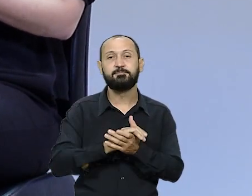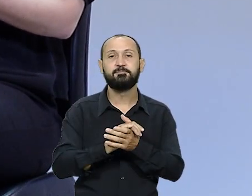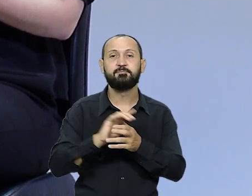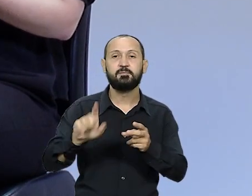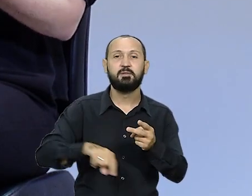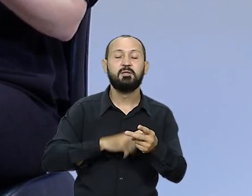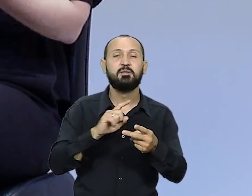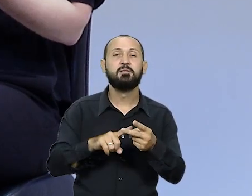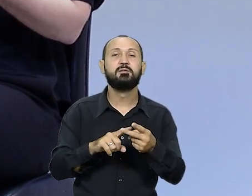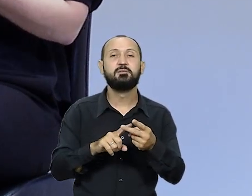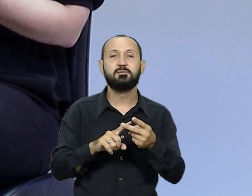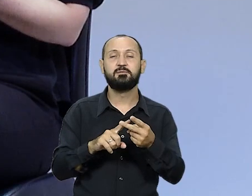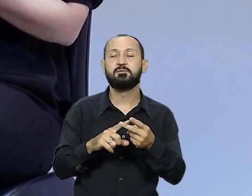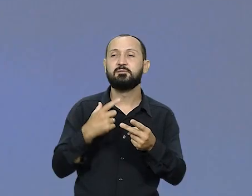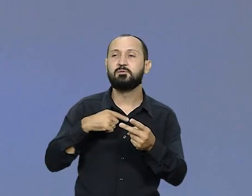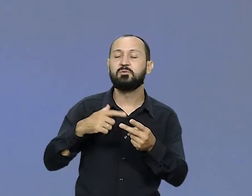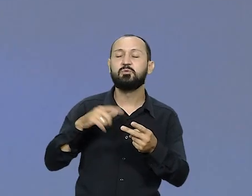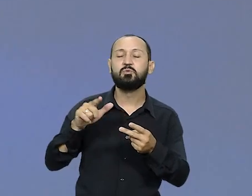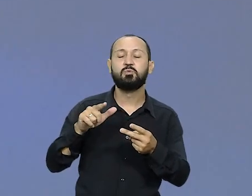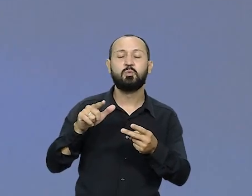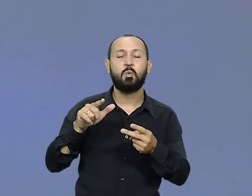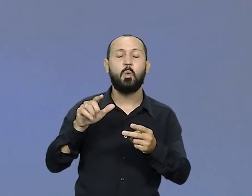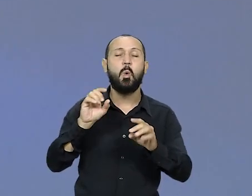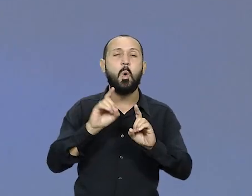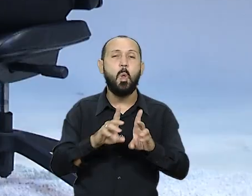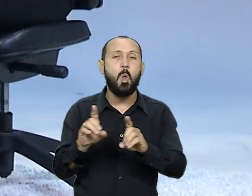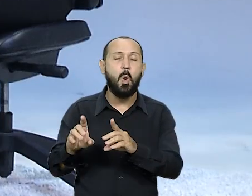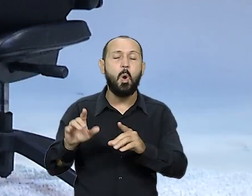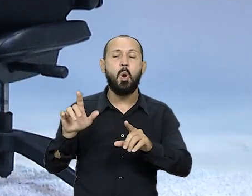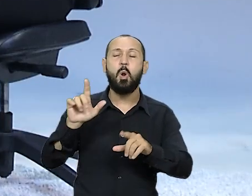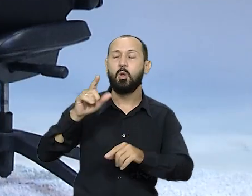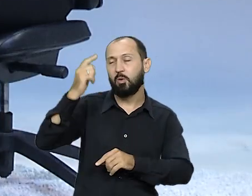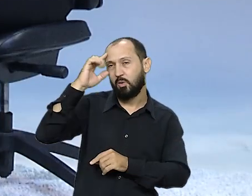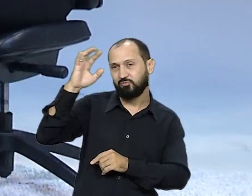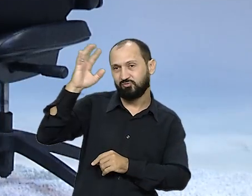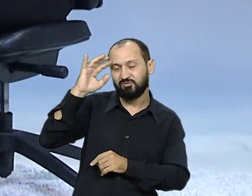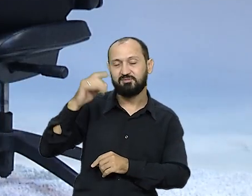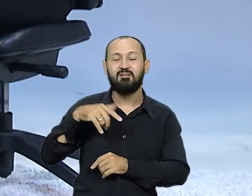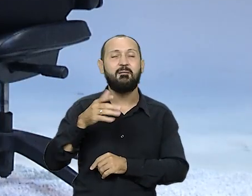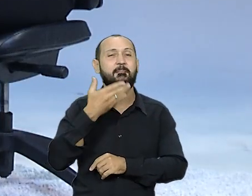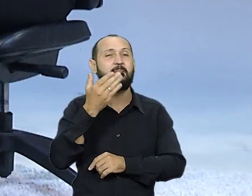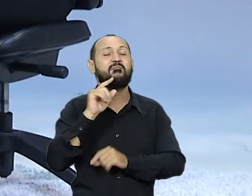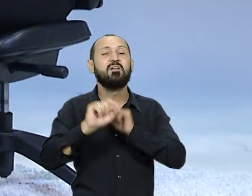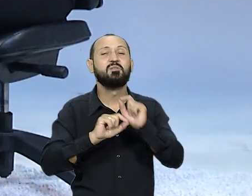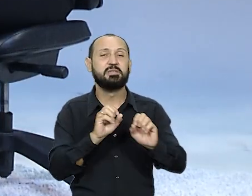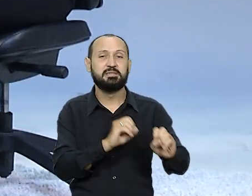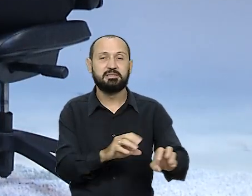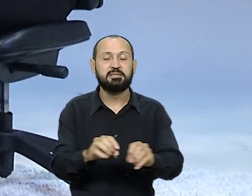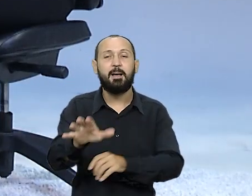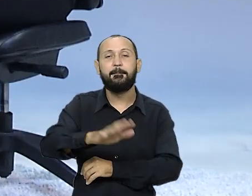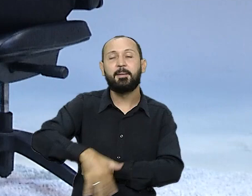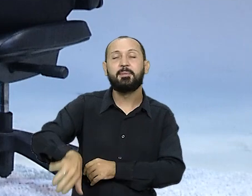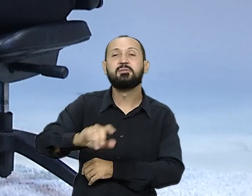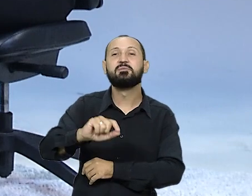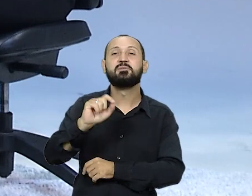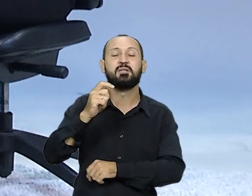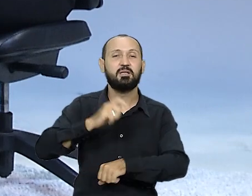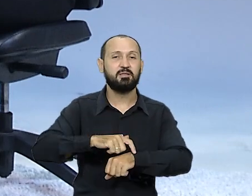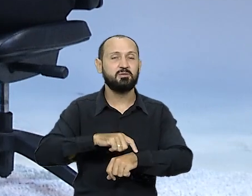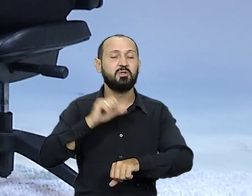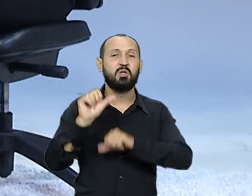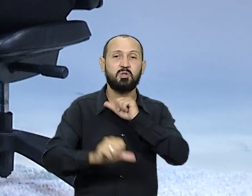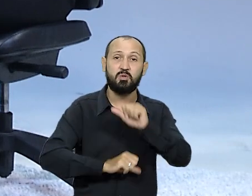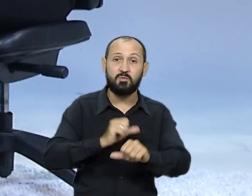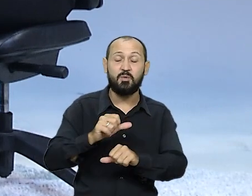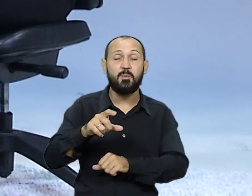imaginária. E depois... Um lado lúdico ali. Isso, lúdico. Nada mais fácil de ensinar para as pessoas do que